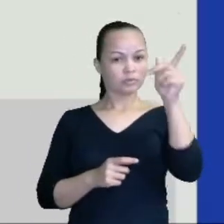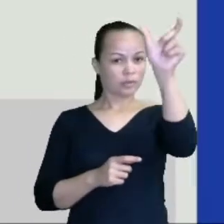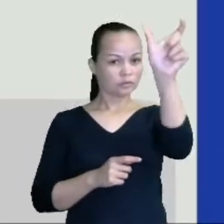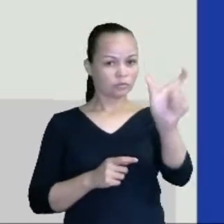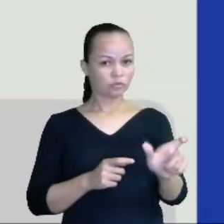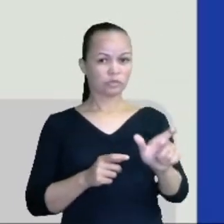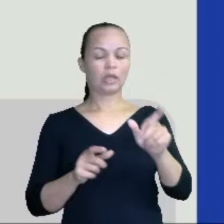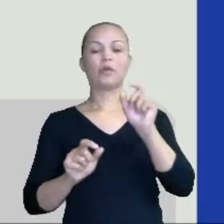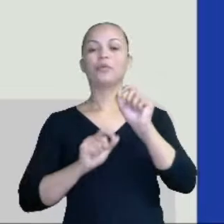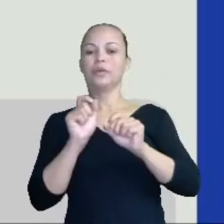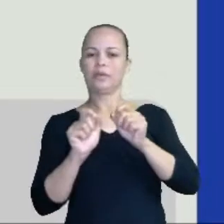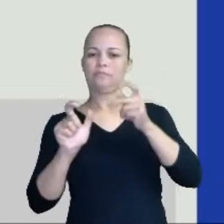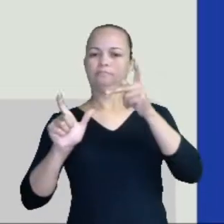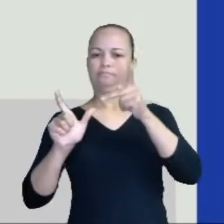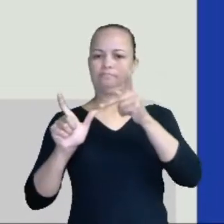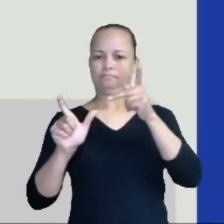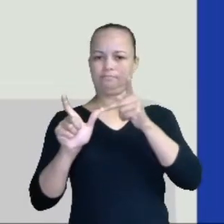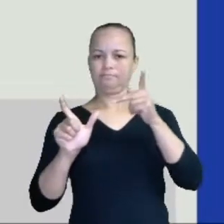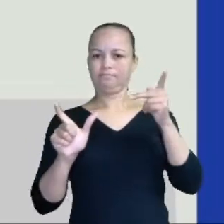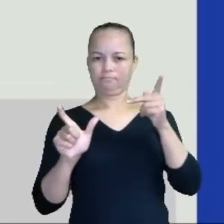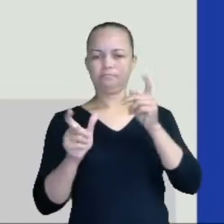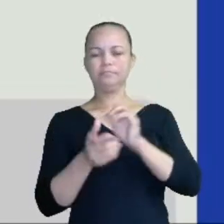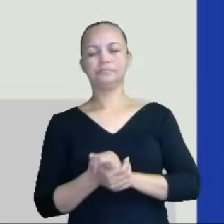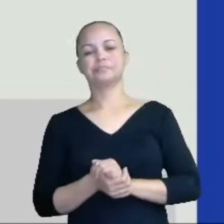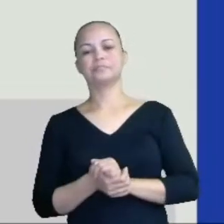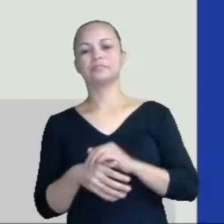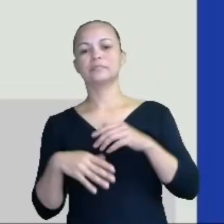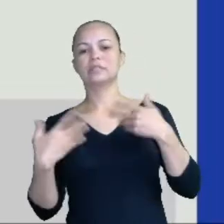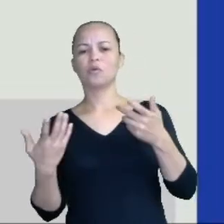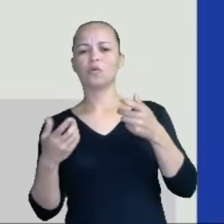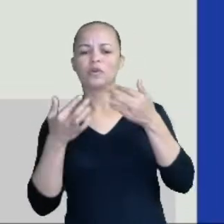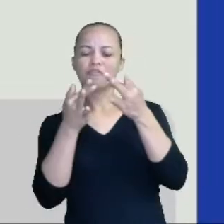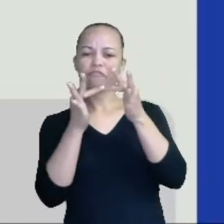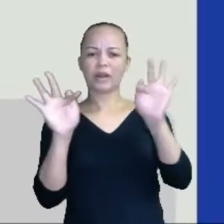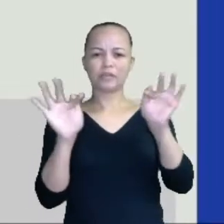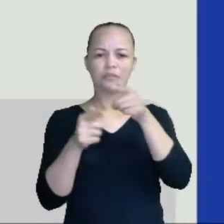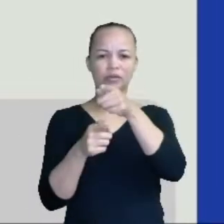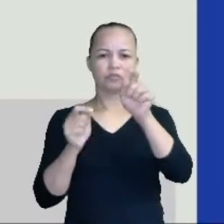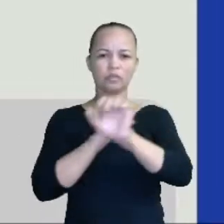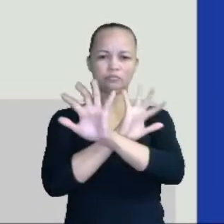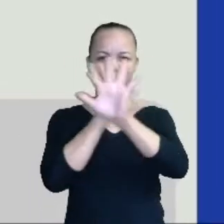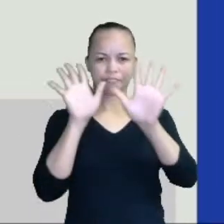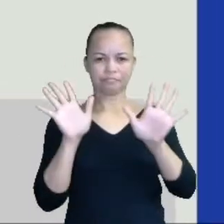o predicado. Eu coloquei algumas frases e vai ficar mais claro.